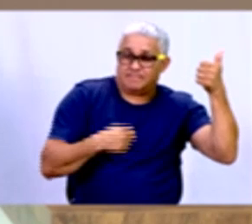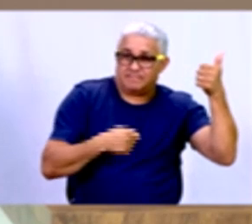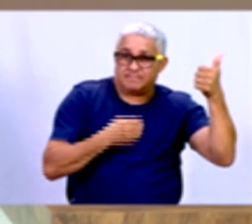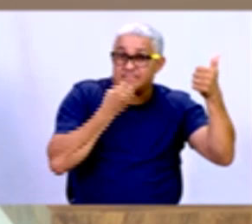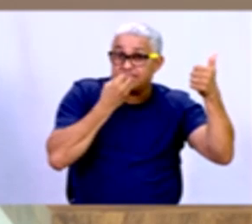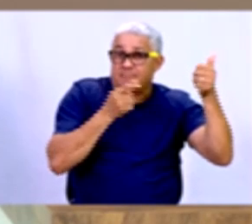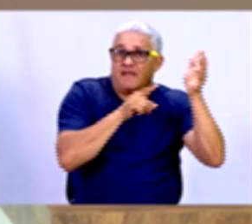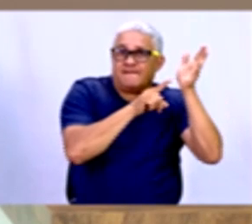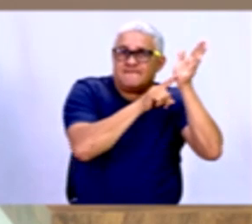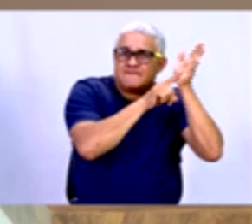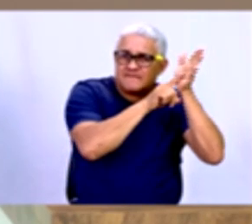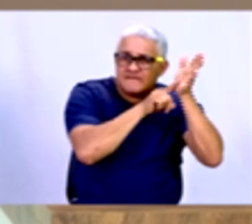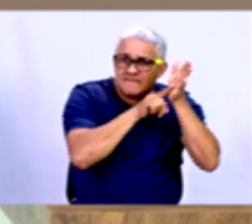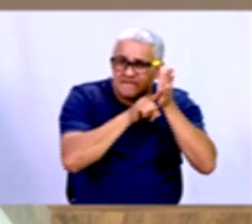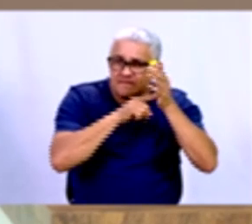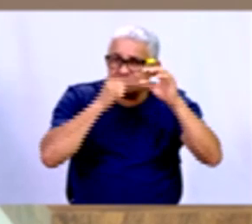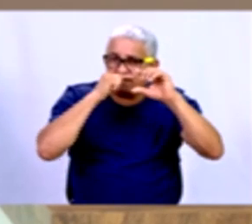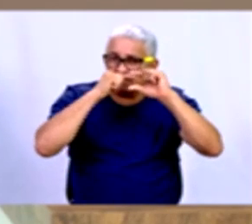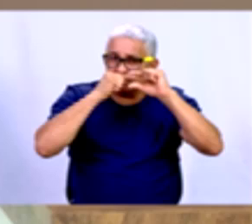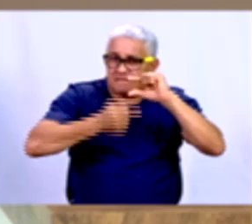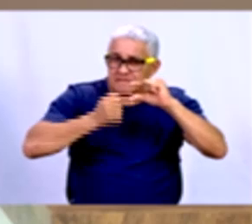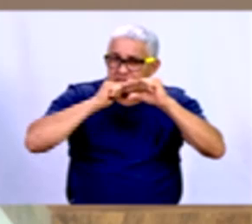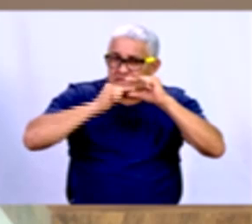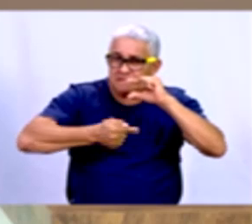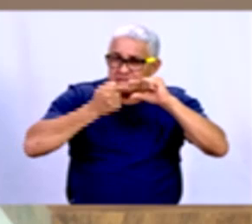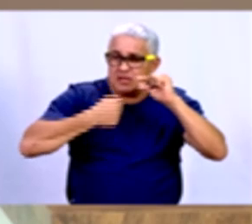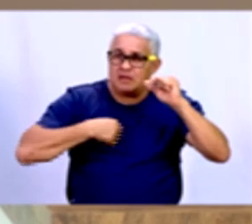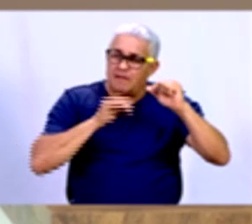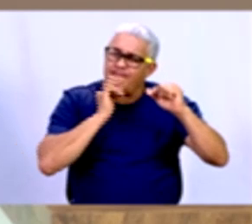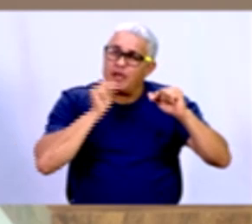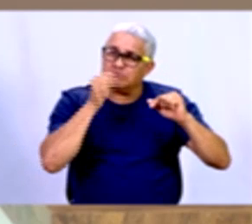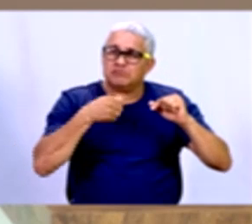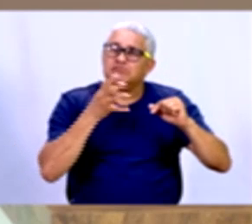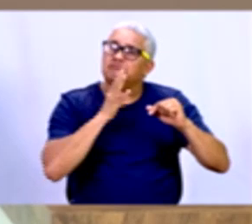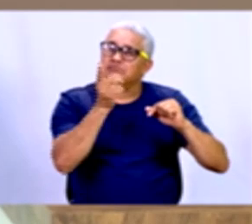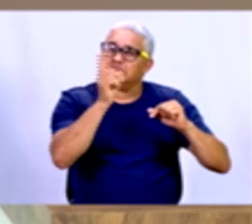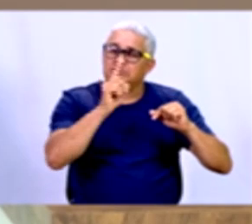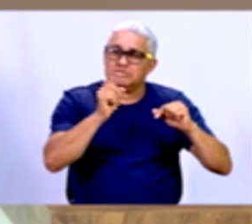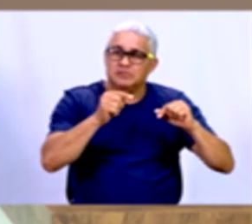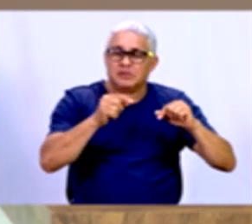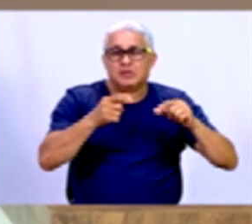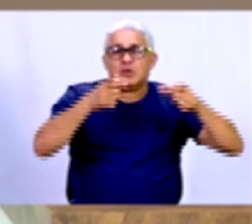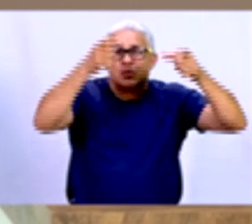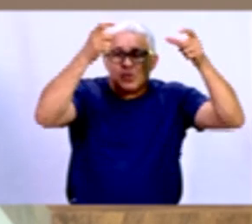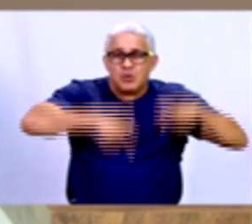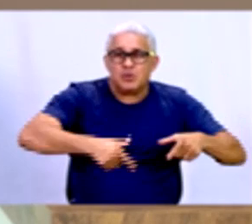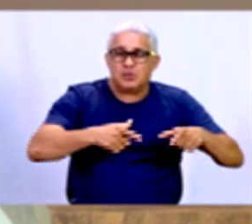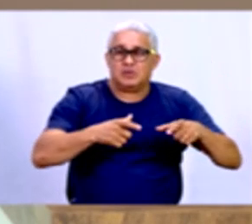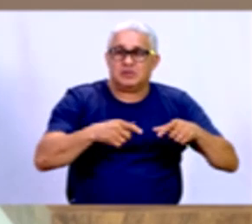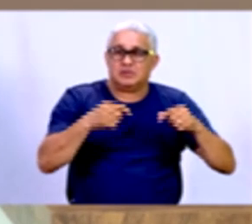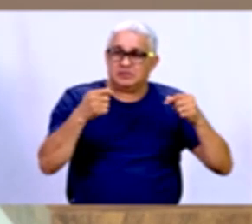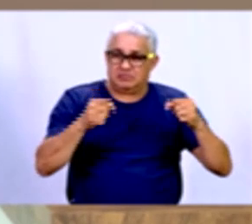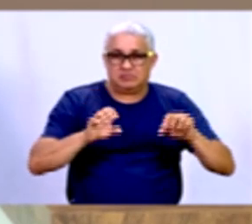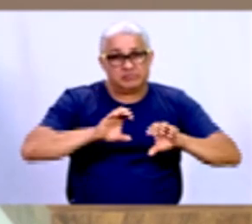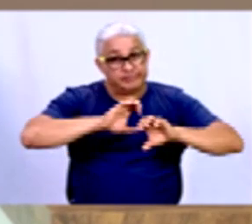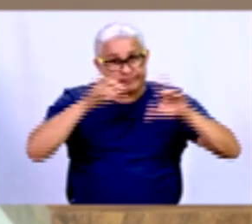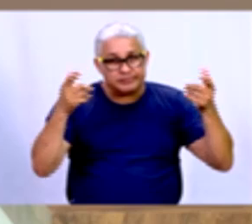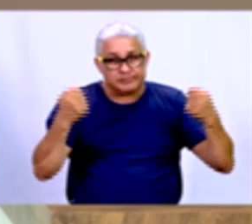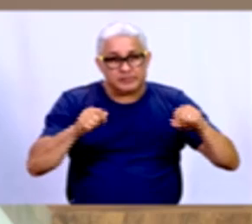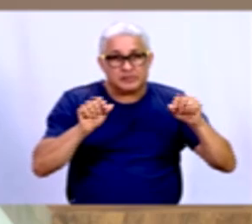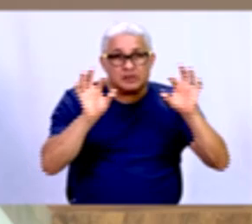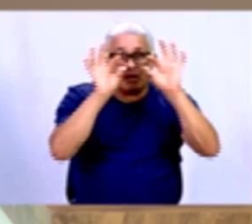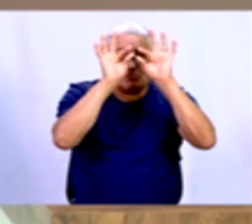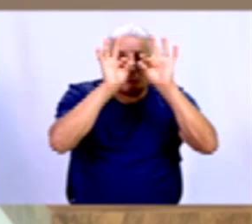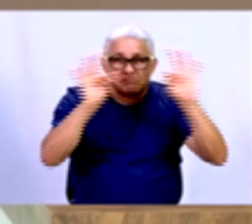boa pesquisa no Google. Caso a gente não conheça o endereço, pesquisar no Google é uma boa alternativa. Claro que fazendo uma string bem